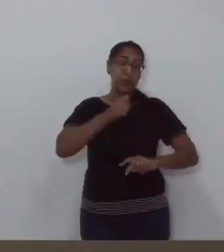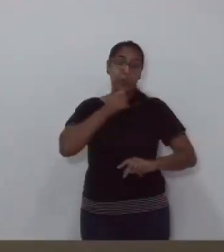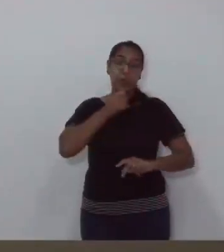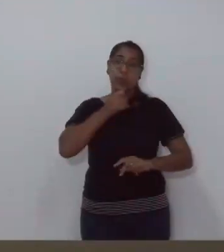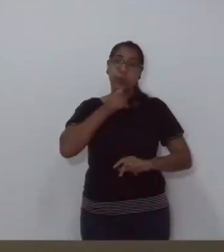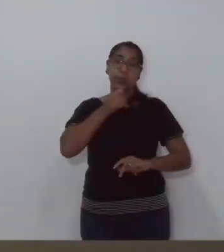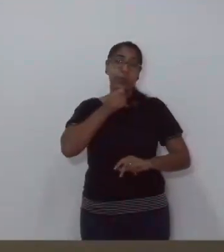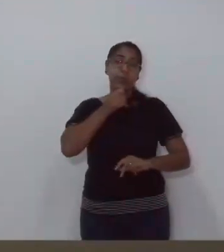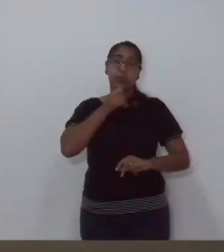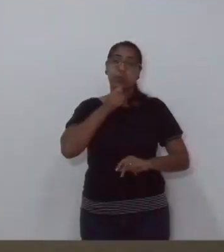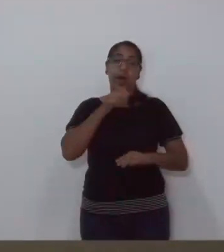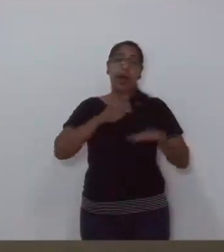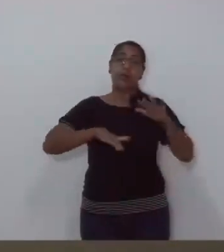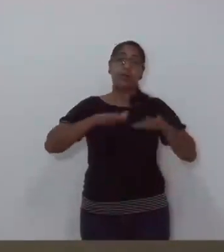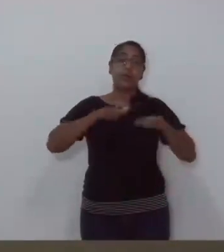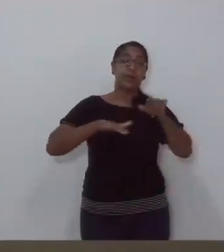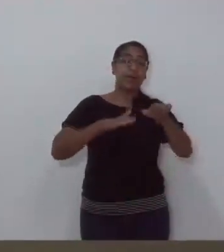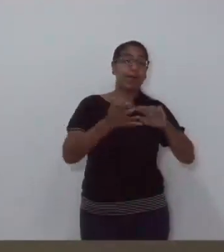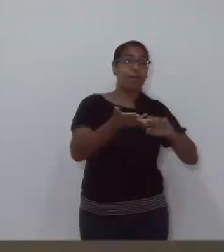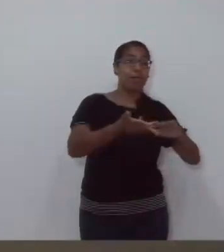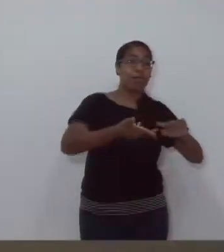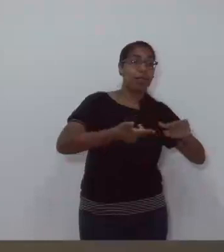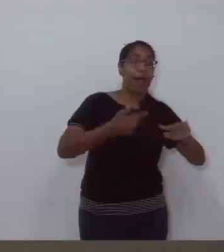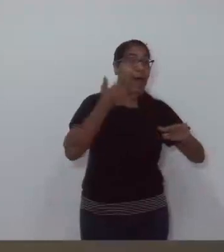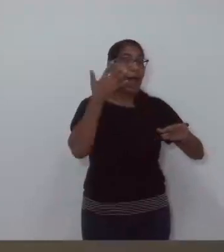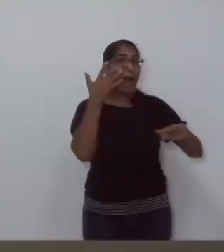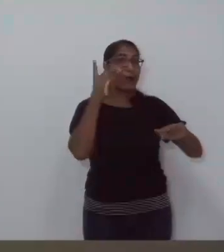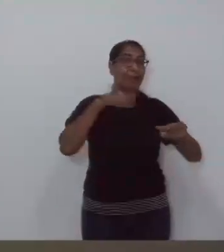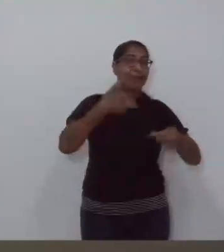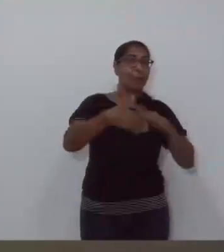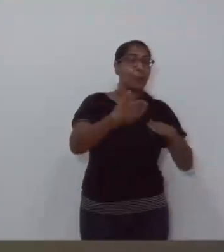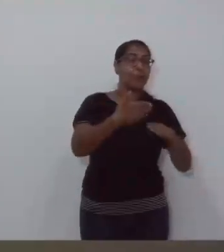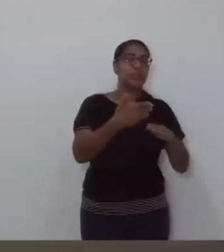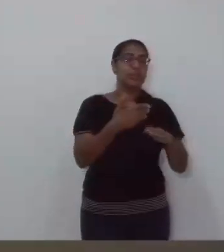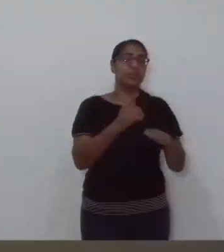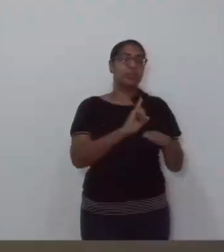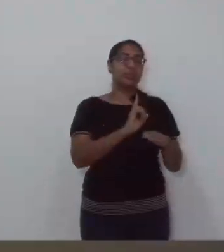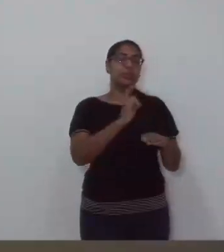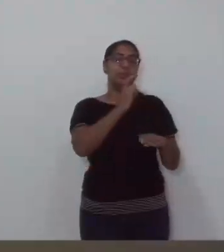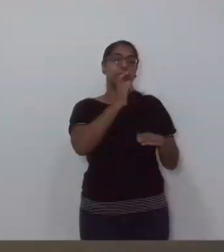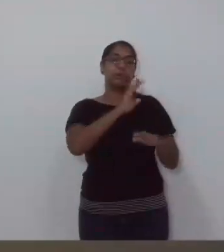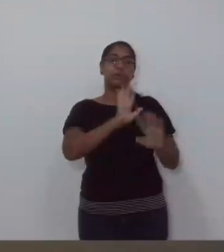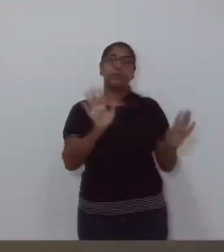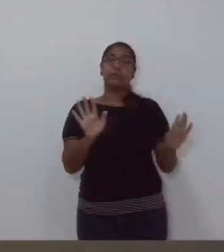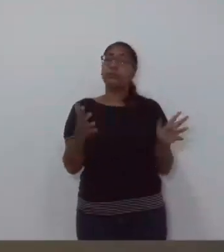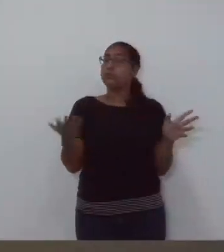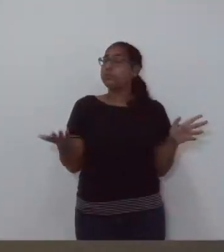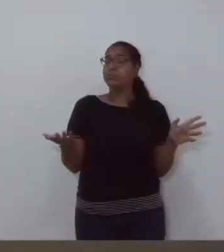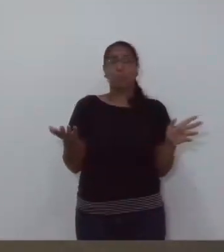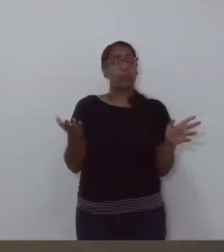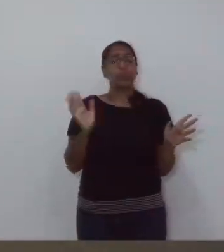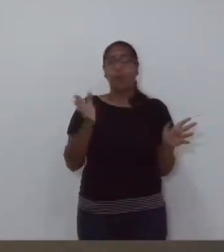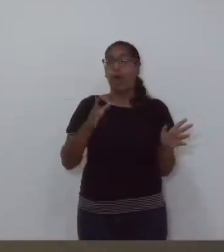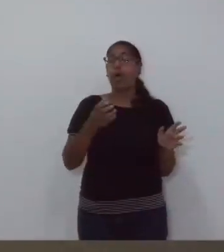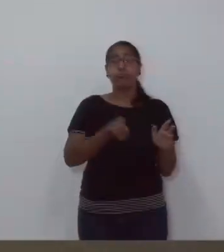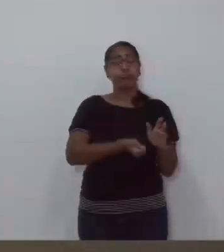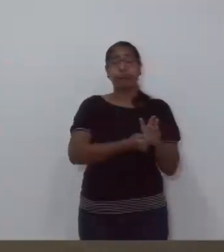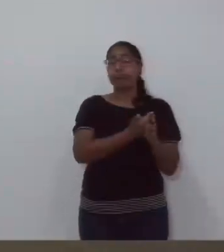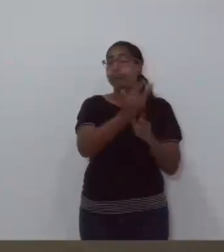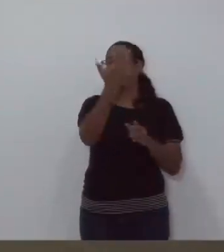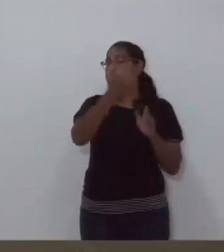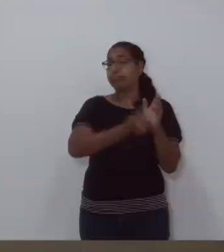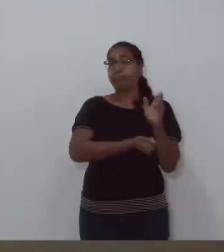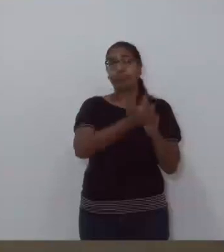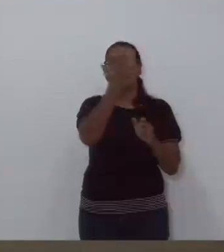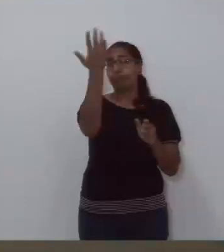vezes há indícios que não são comprovados. A gente está cansado de ver isso, né? Em várias situações, em